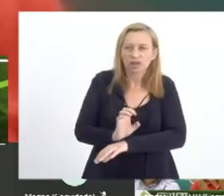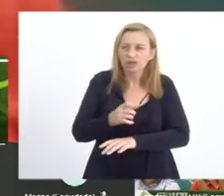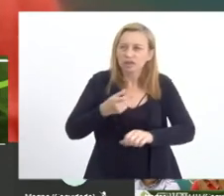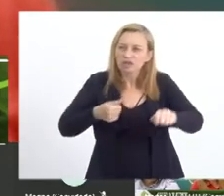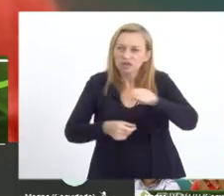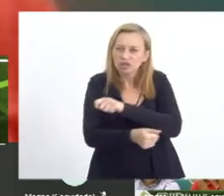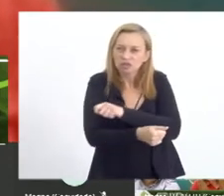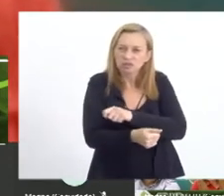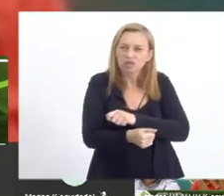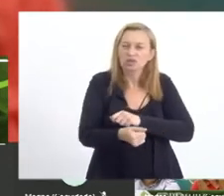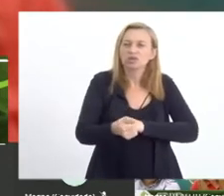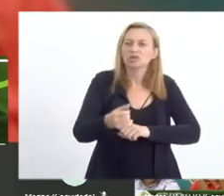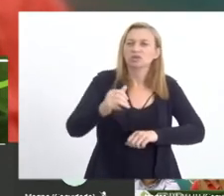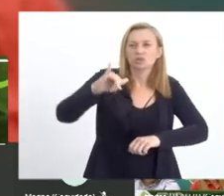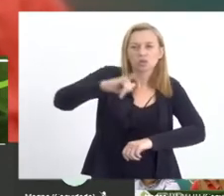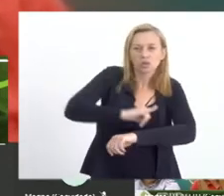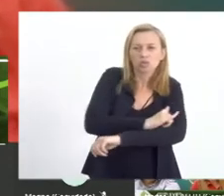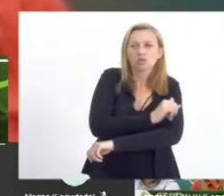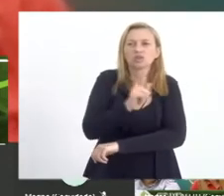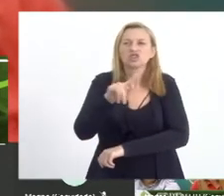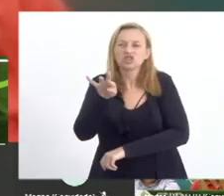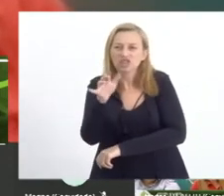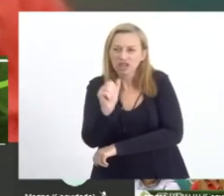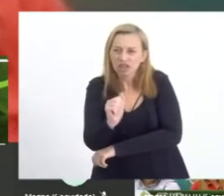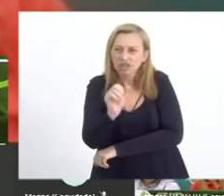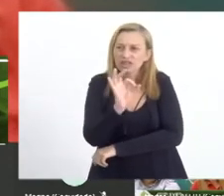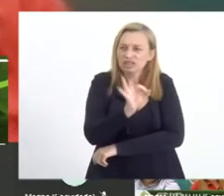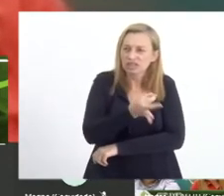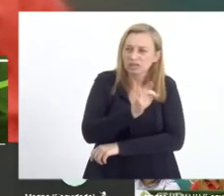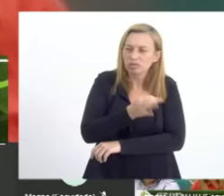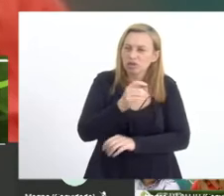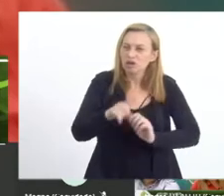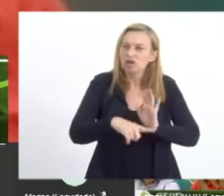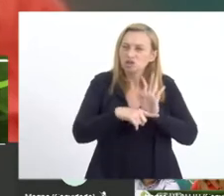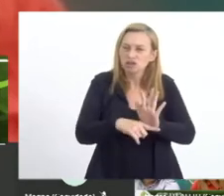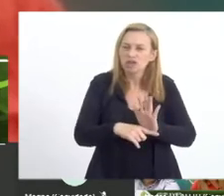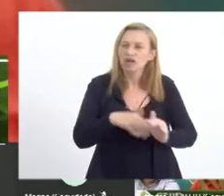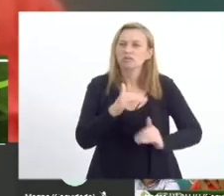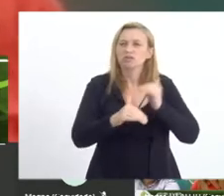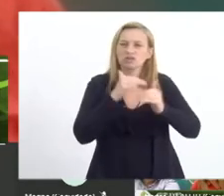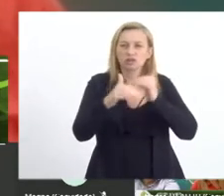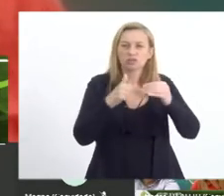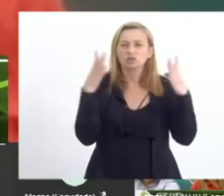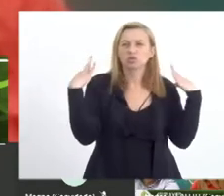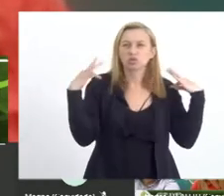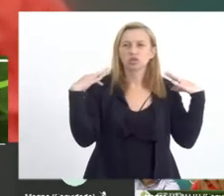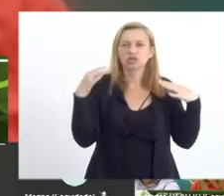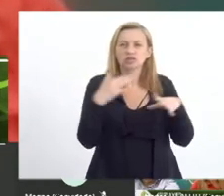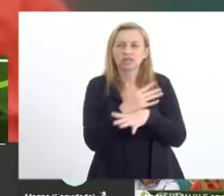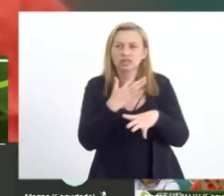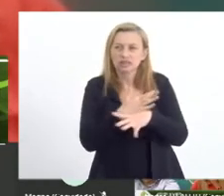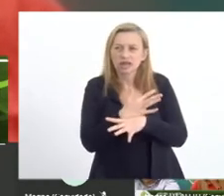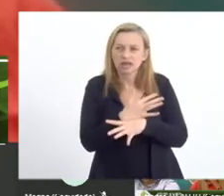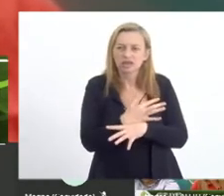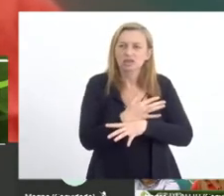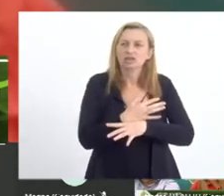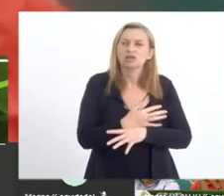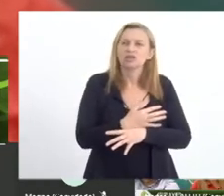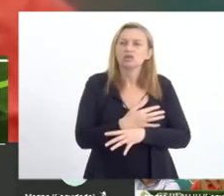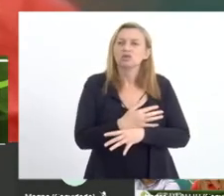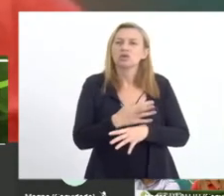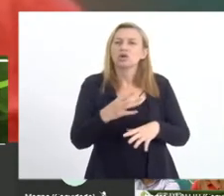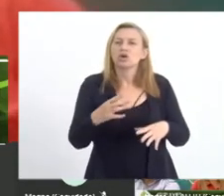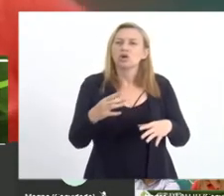no aeroporto de Angra vão realmente contribuir muito para o desenvolvimento do turismo na cidade, né, trazer os turistas